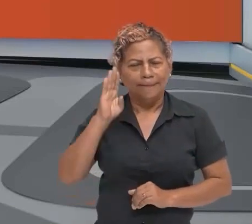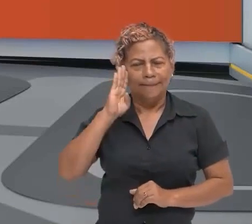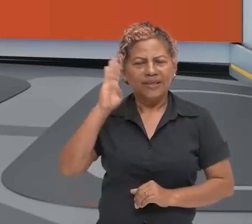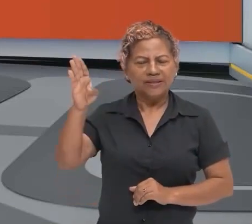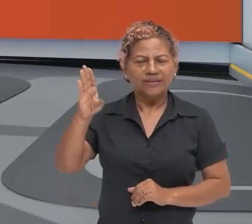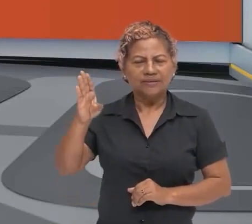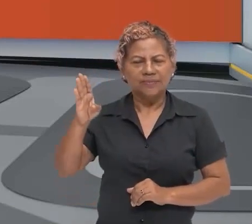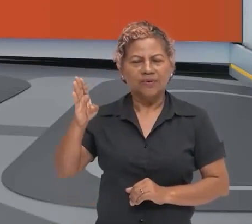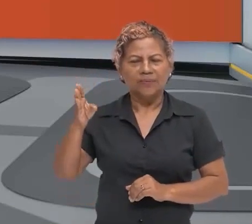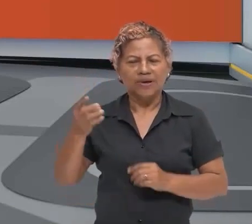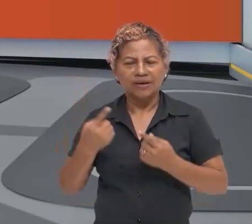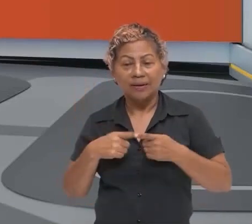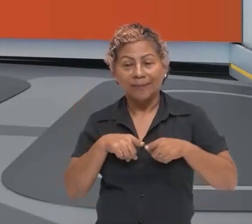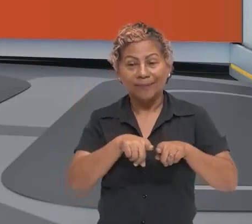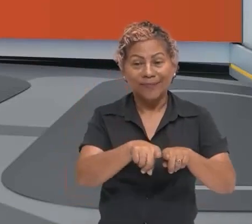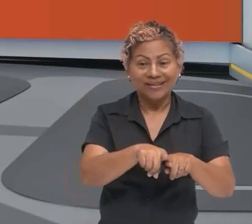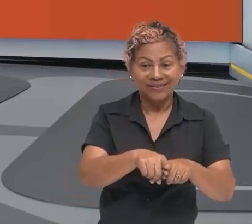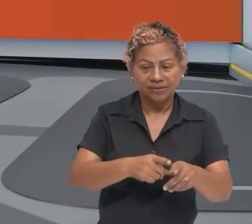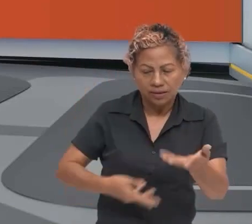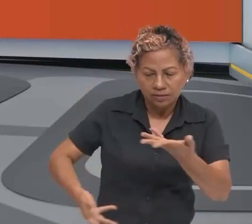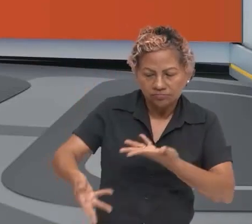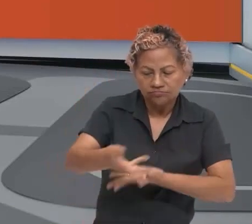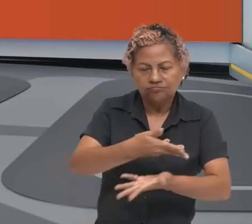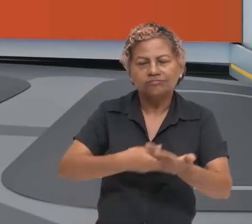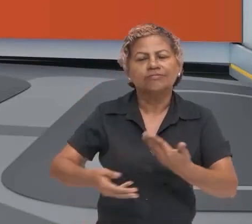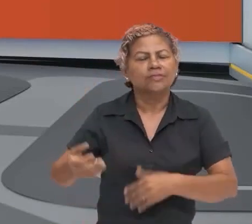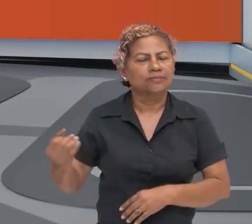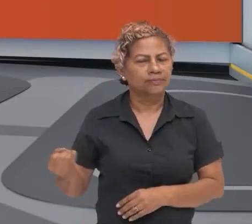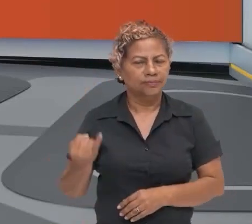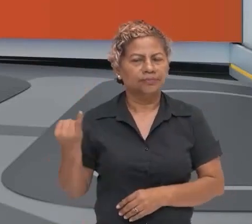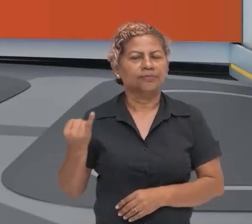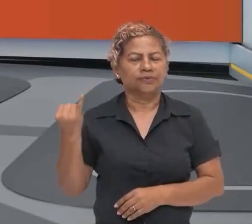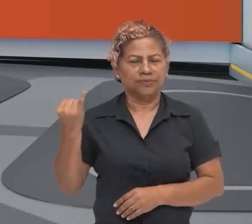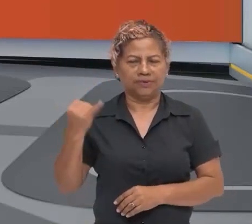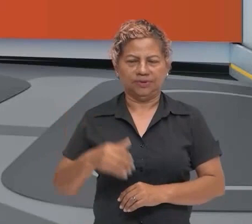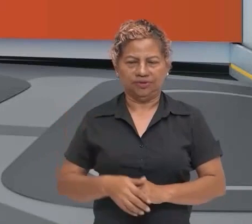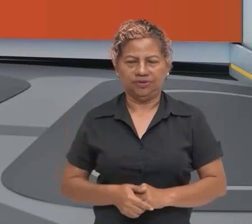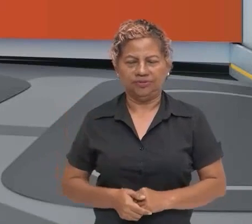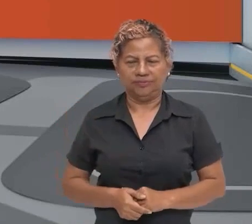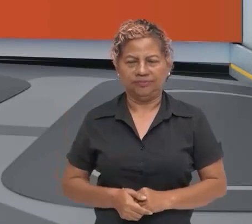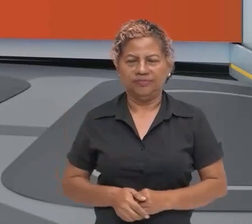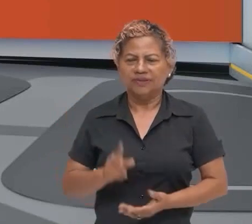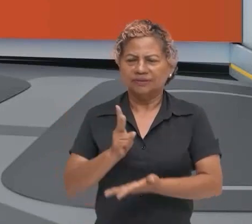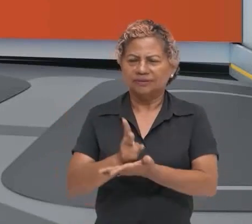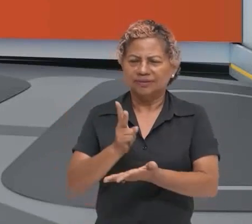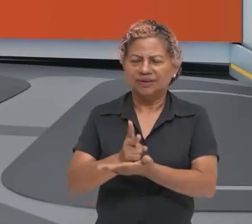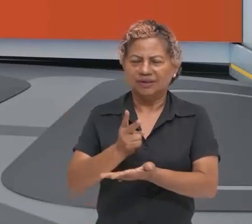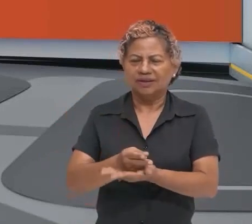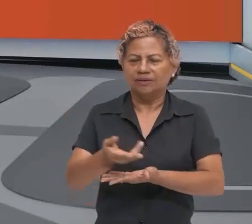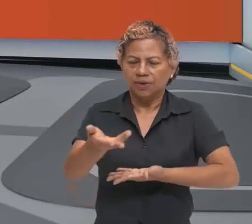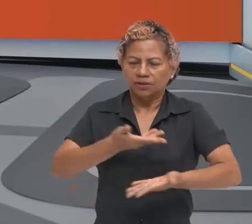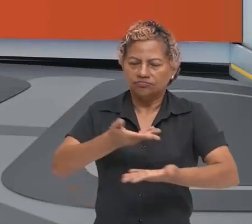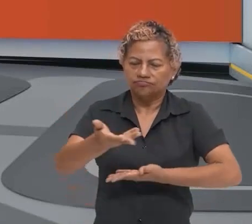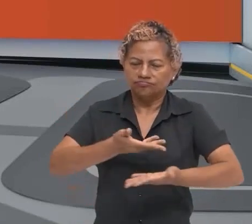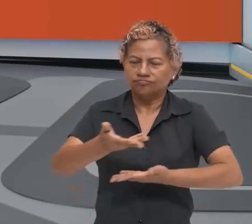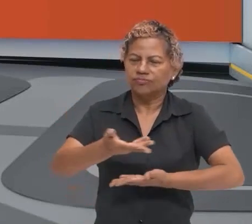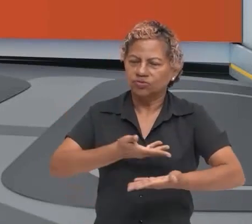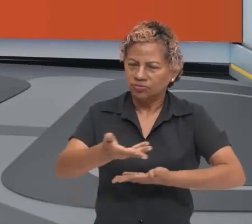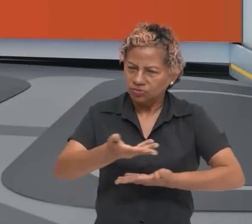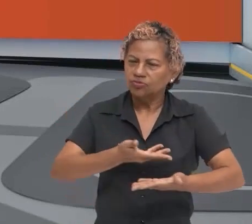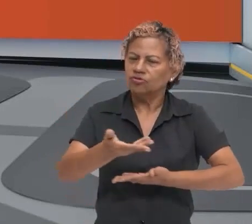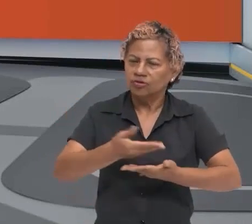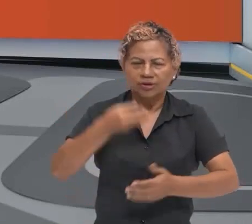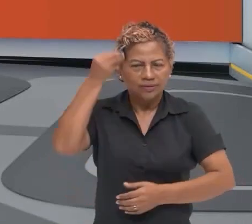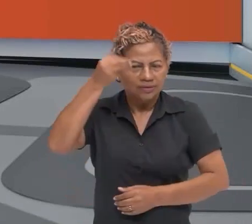uma aprendizagem colaborativa, é muito mais interessante. Aprender com o outro, ter essa troca